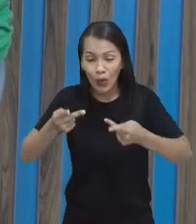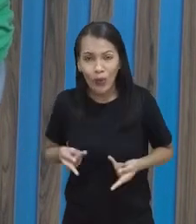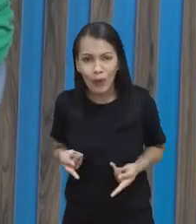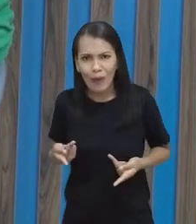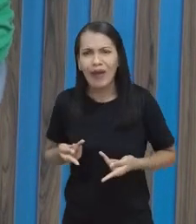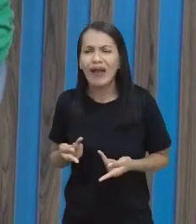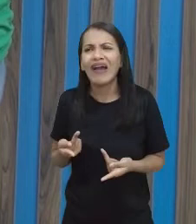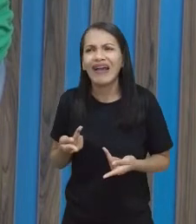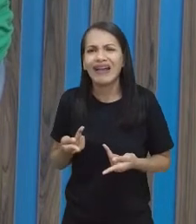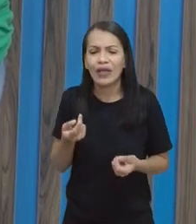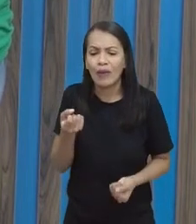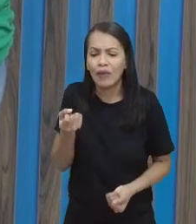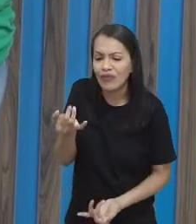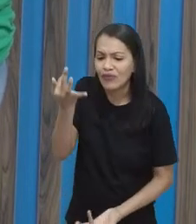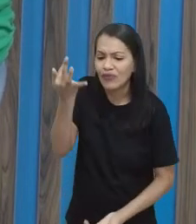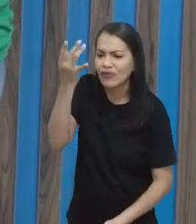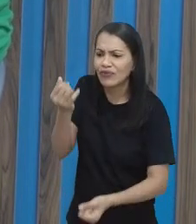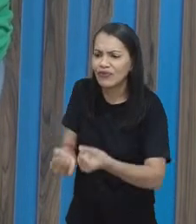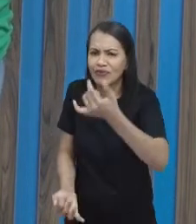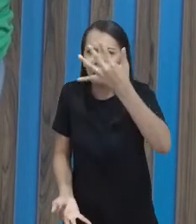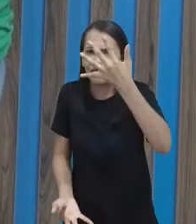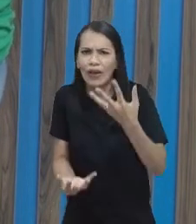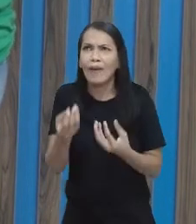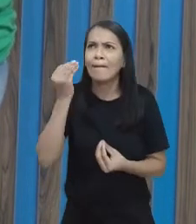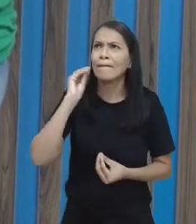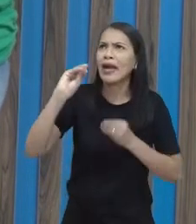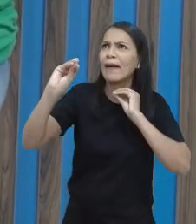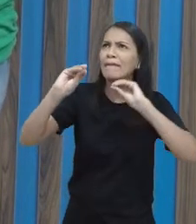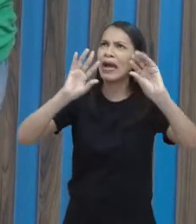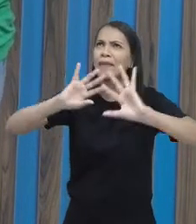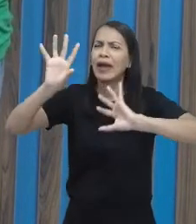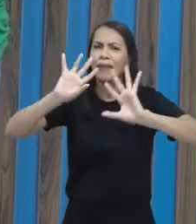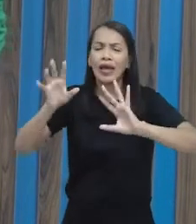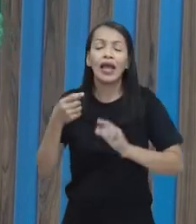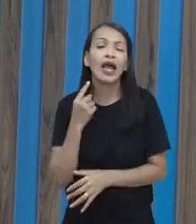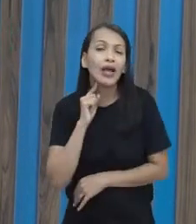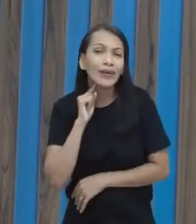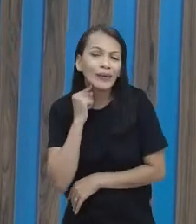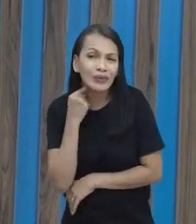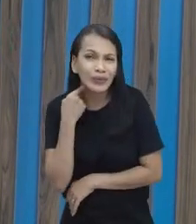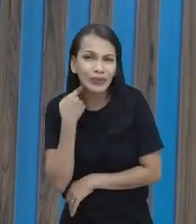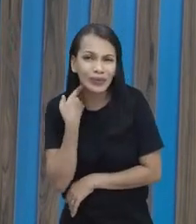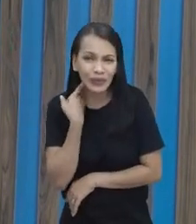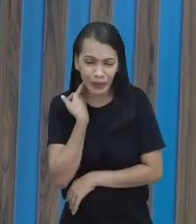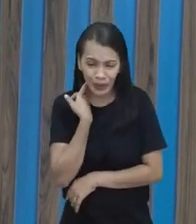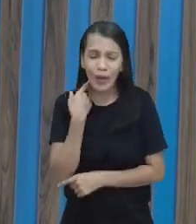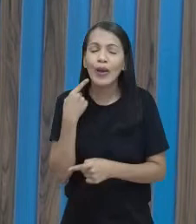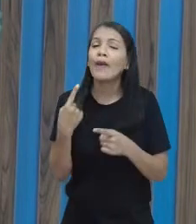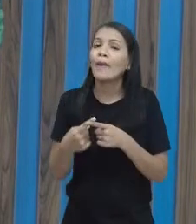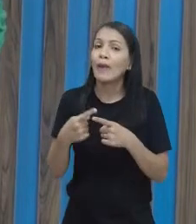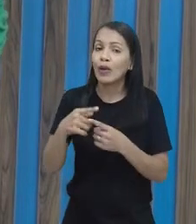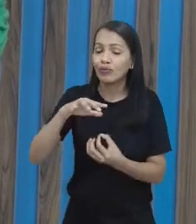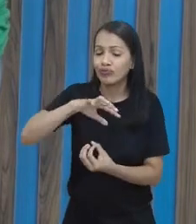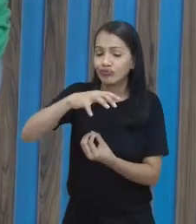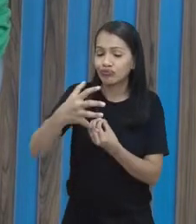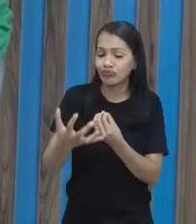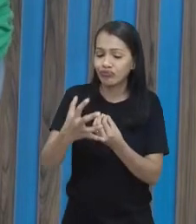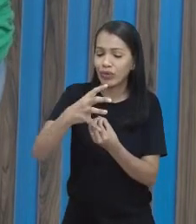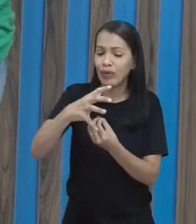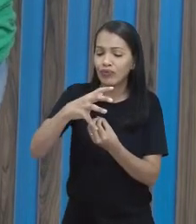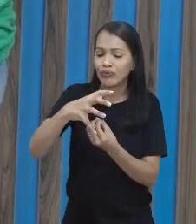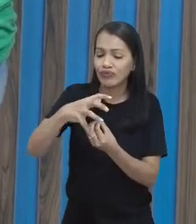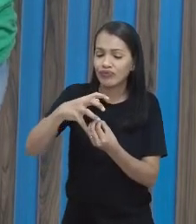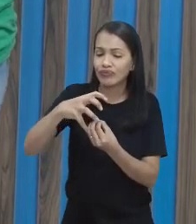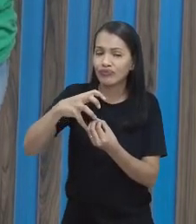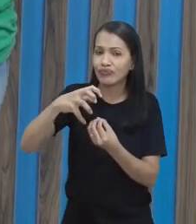lançando esses gases na atmosfera, ele se torna perigoso, porque aí esses gases absorvem, né, o calor que o